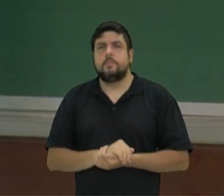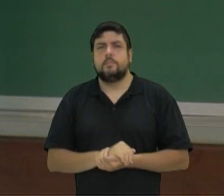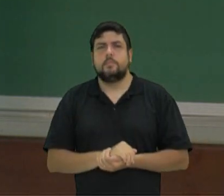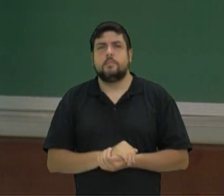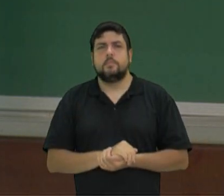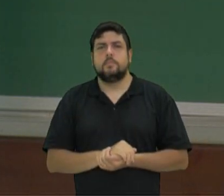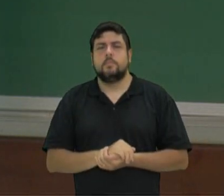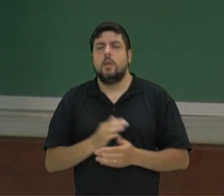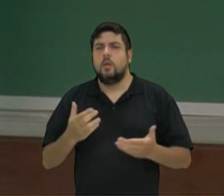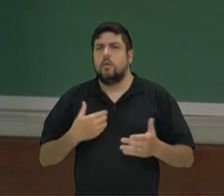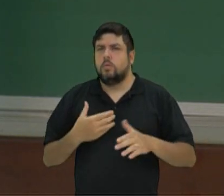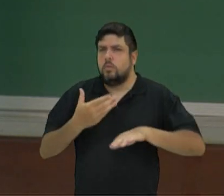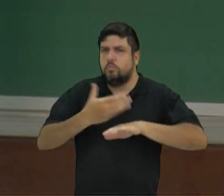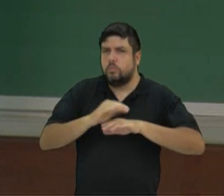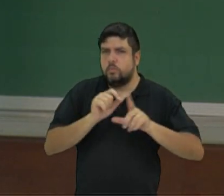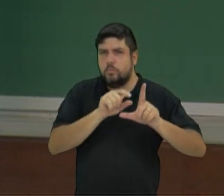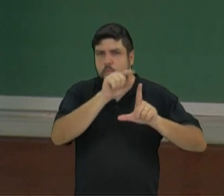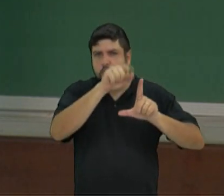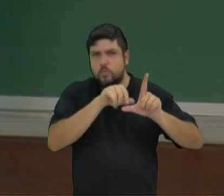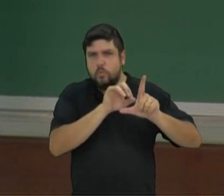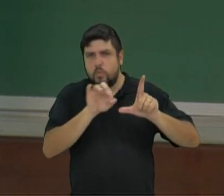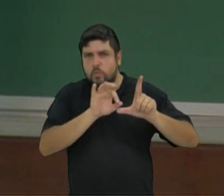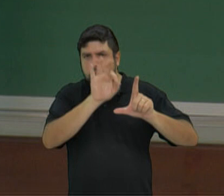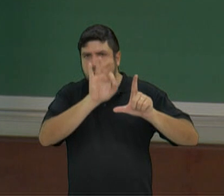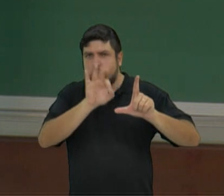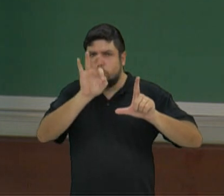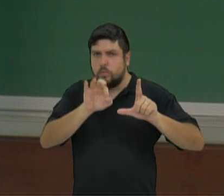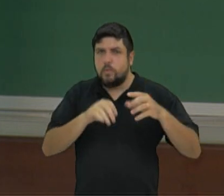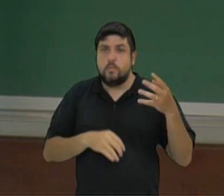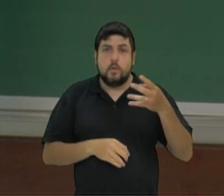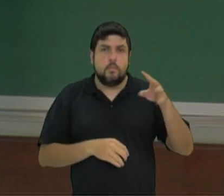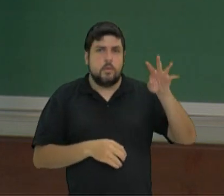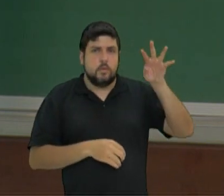de linhas referente a esta tabela. Qual que é a tabela?